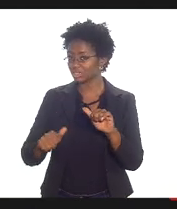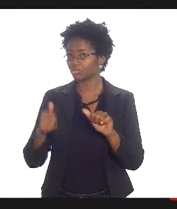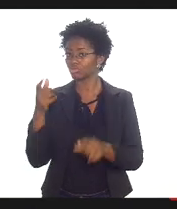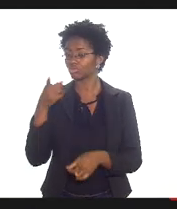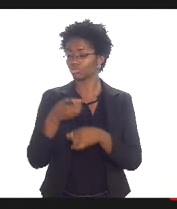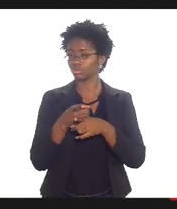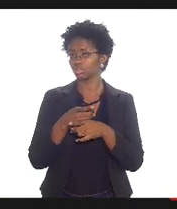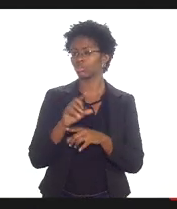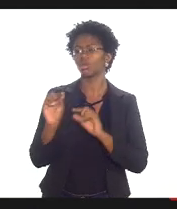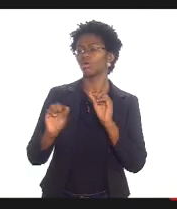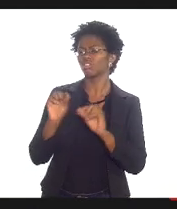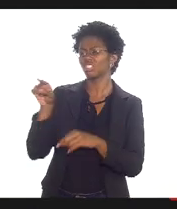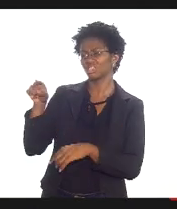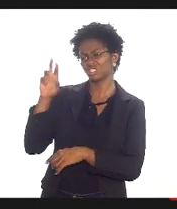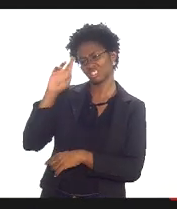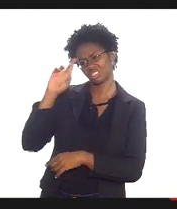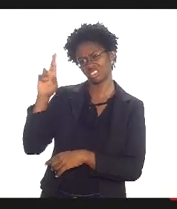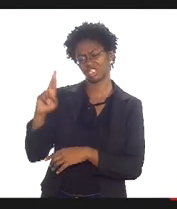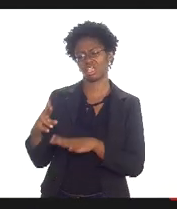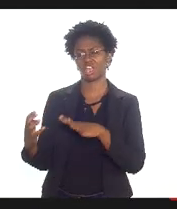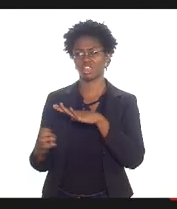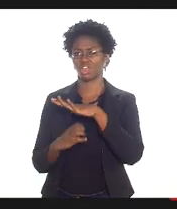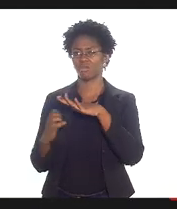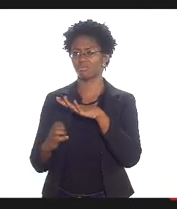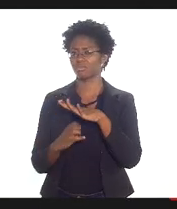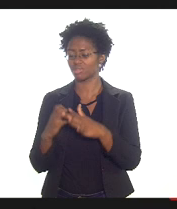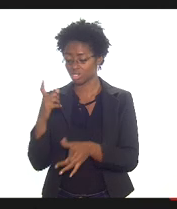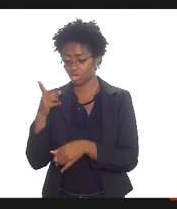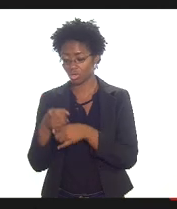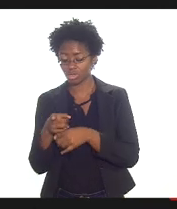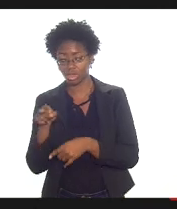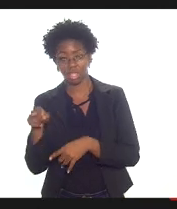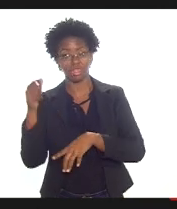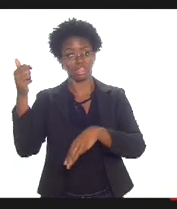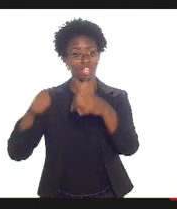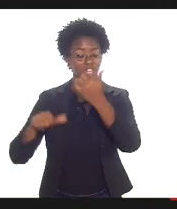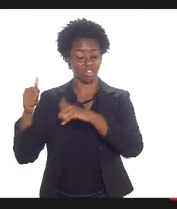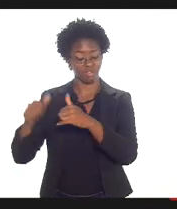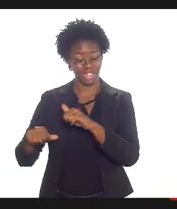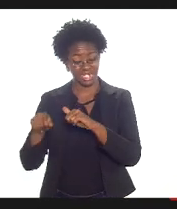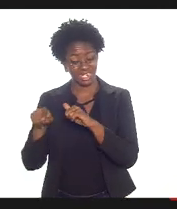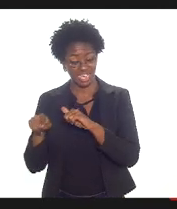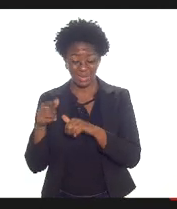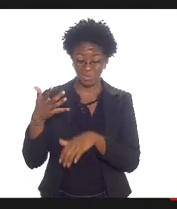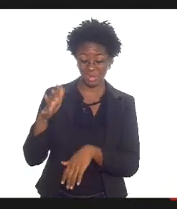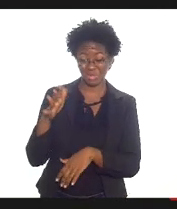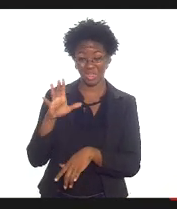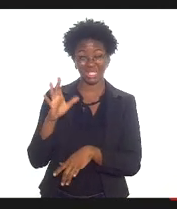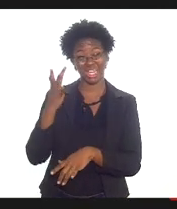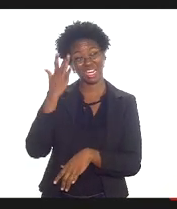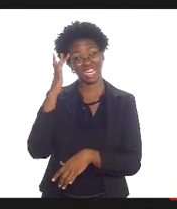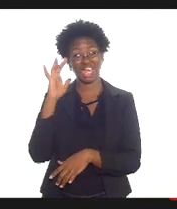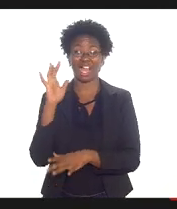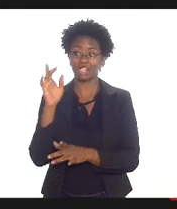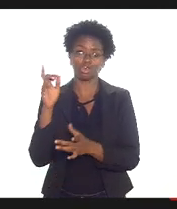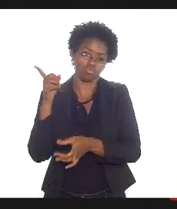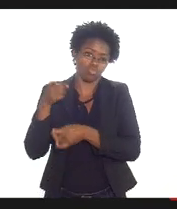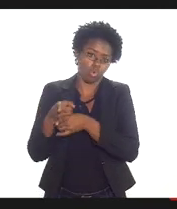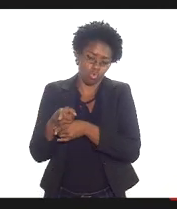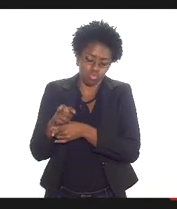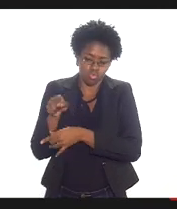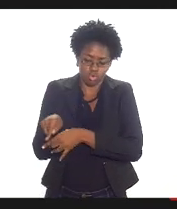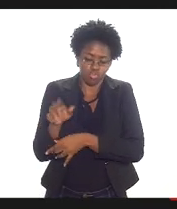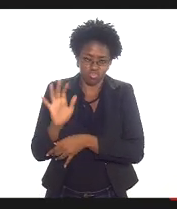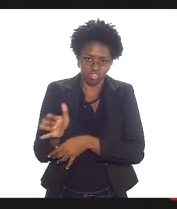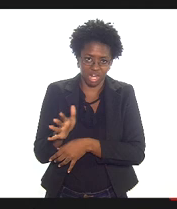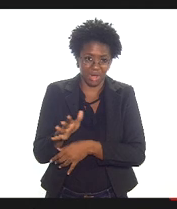esse concessionário descobriu, ele pode avaliar. O que ele não descobriu, ele não pode. O que